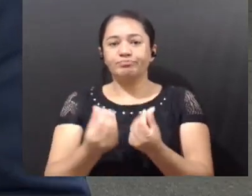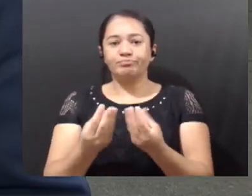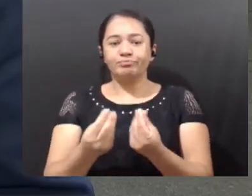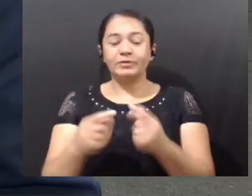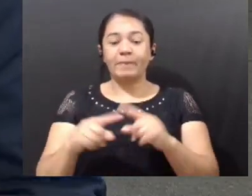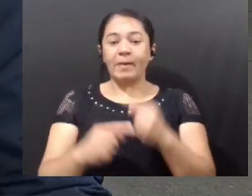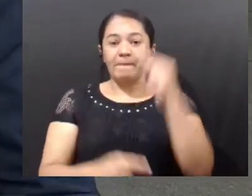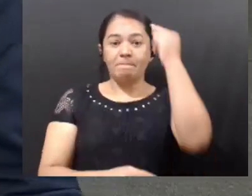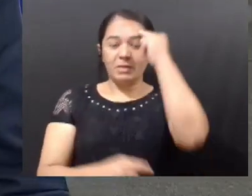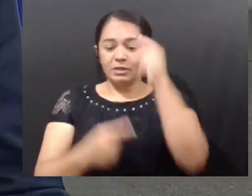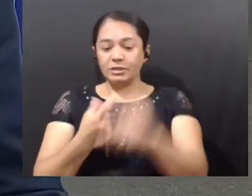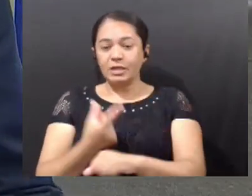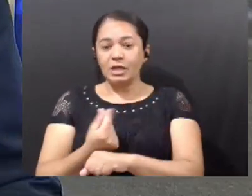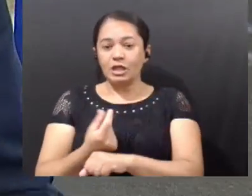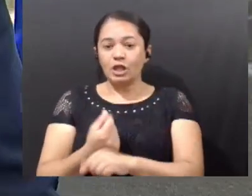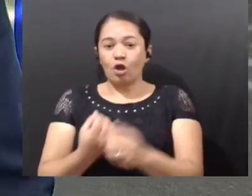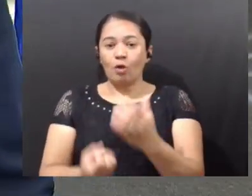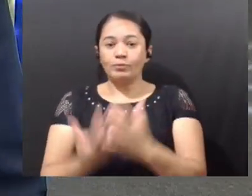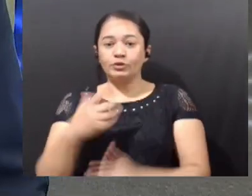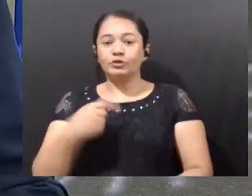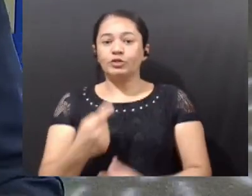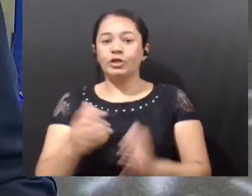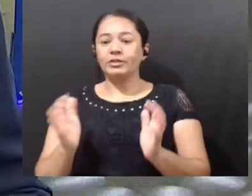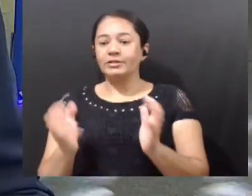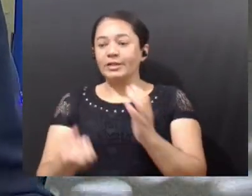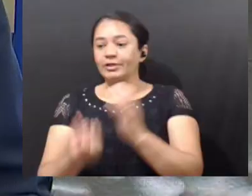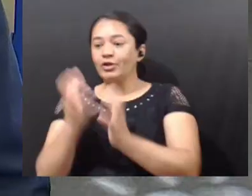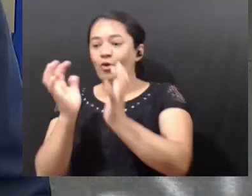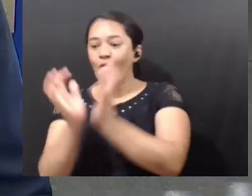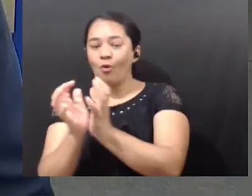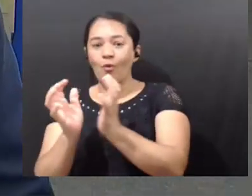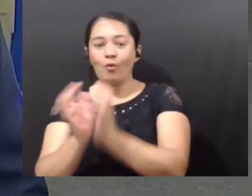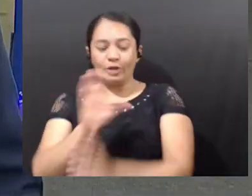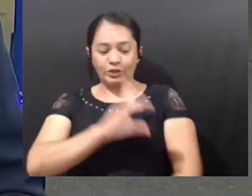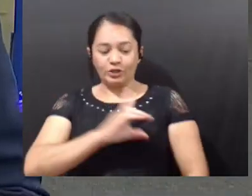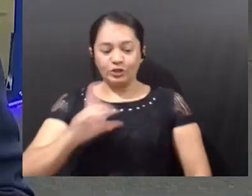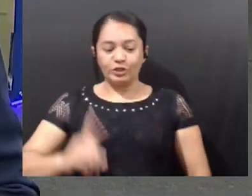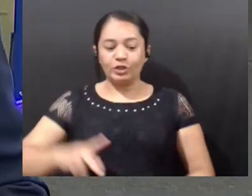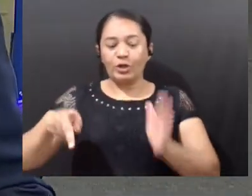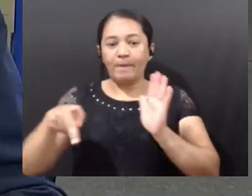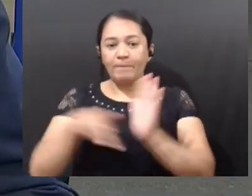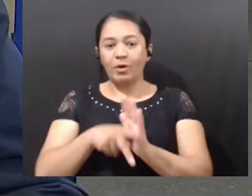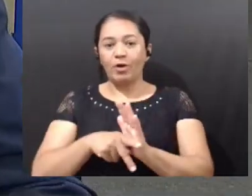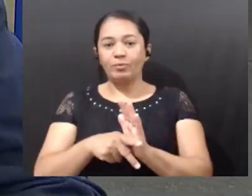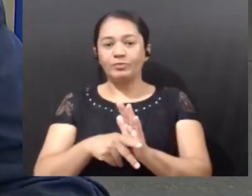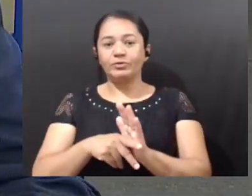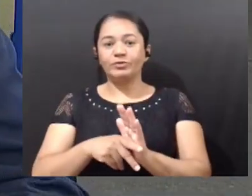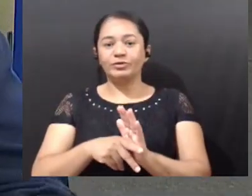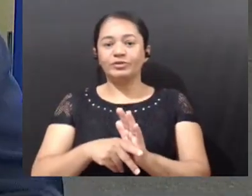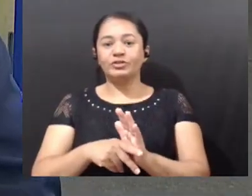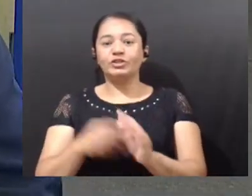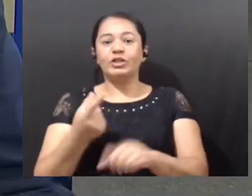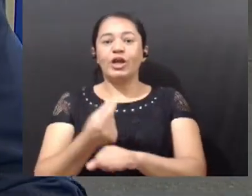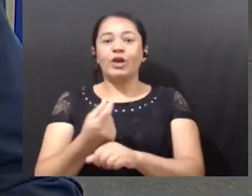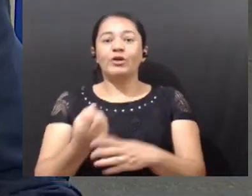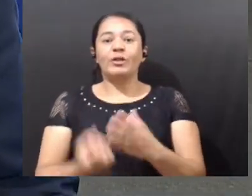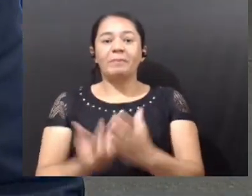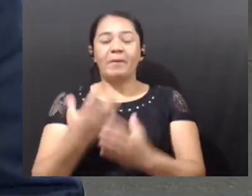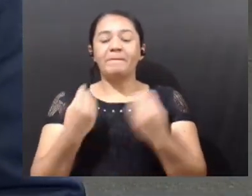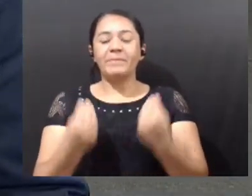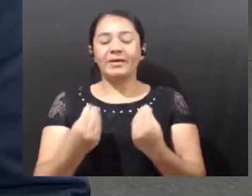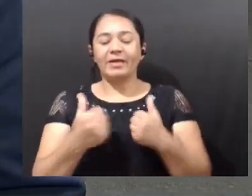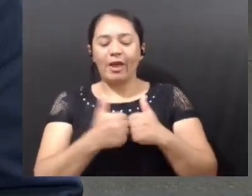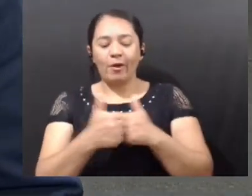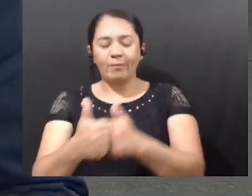criativa, a gente criou uma diretoria específica de artesanato e economia criativa justamente para acompanhar isso de perto. E uma